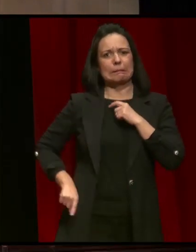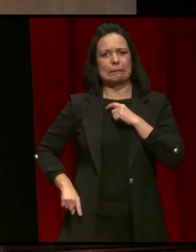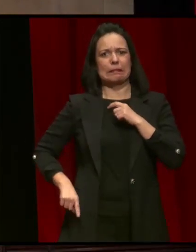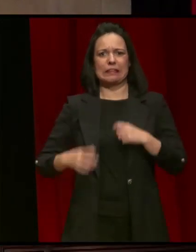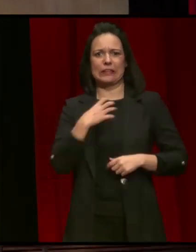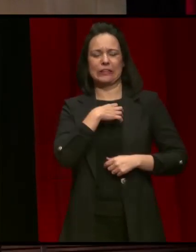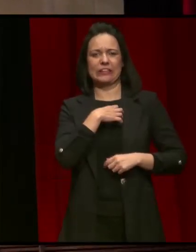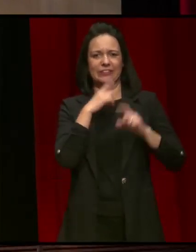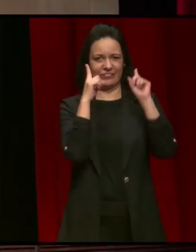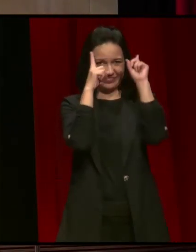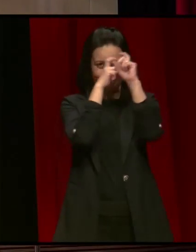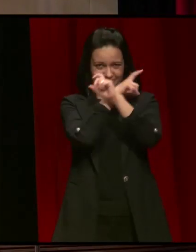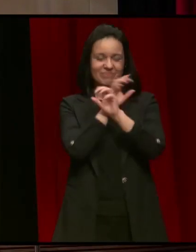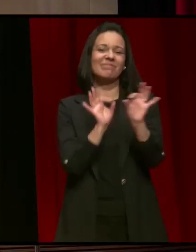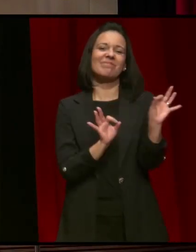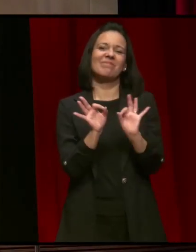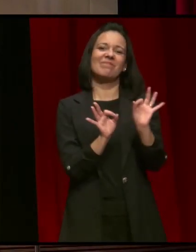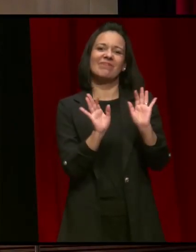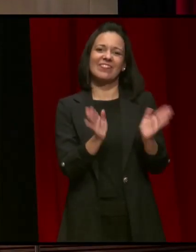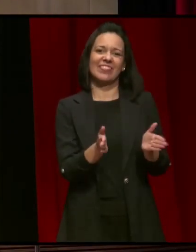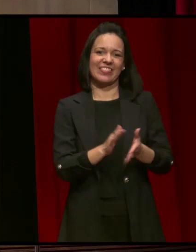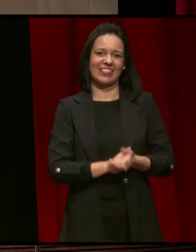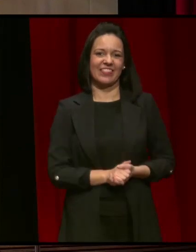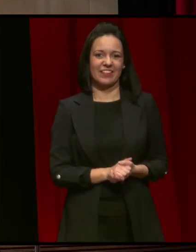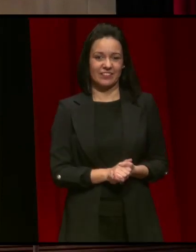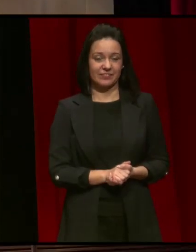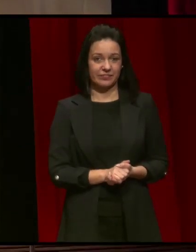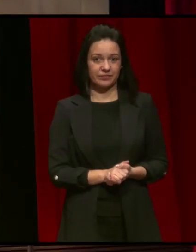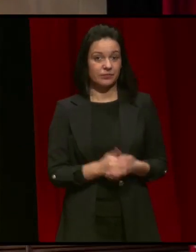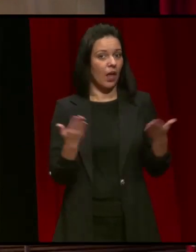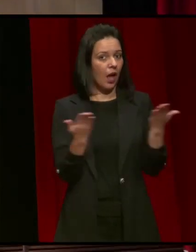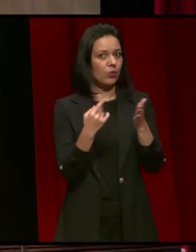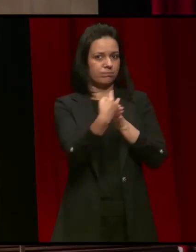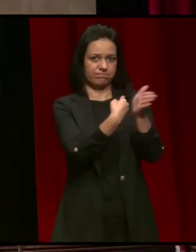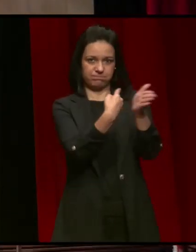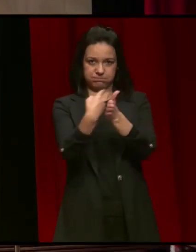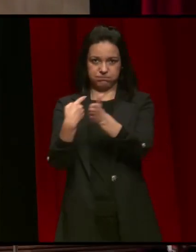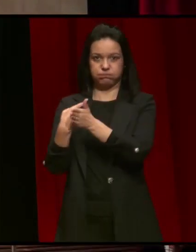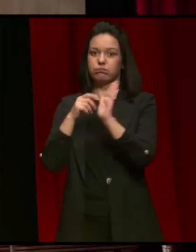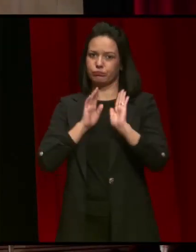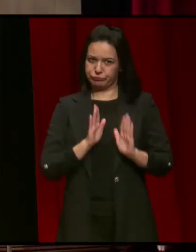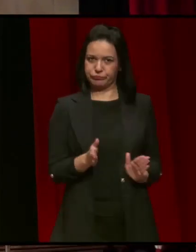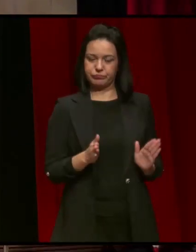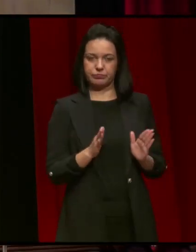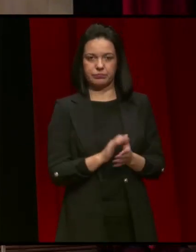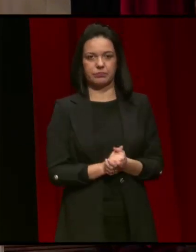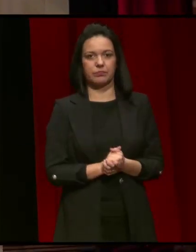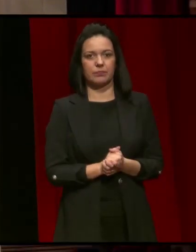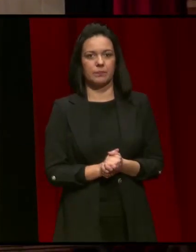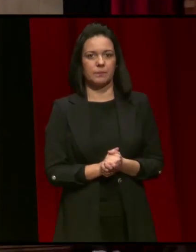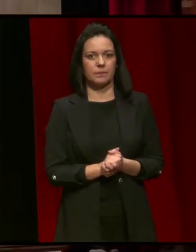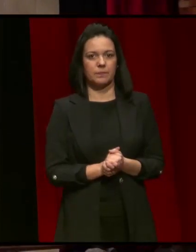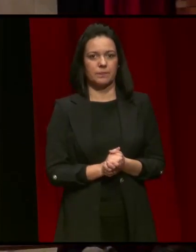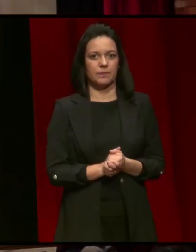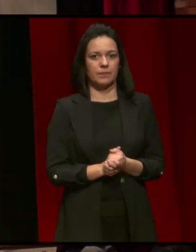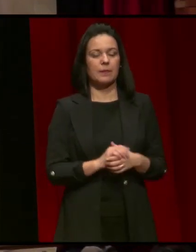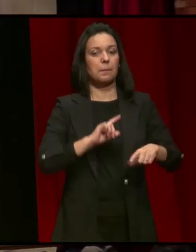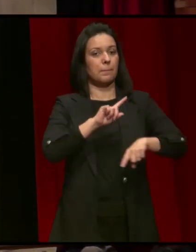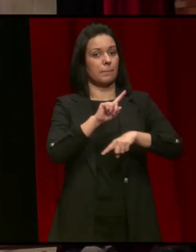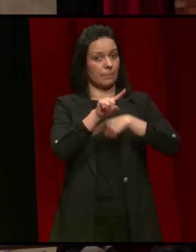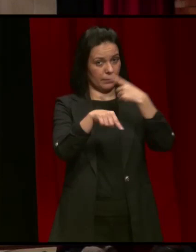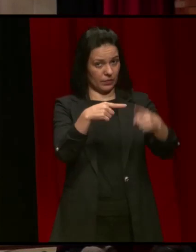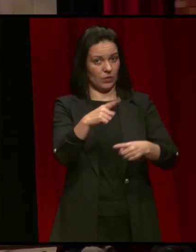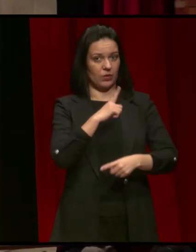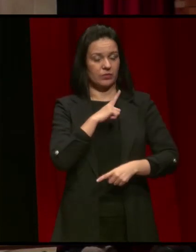curto. Nós vamos fazer o seguinte, nós vamos ver algumas perguntas que foram feitas, depois nós vamos entrar no Novo